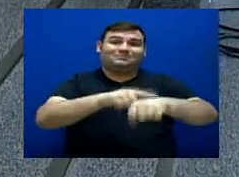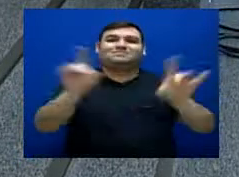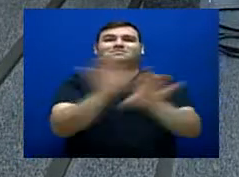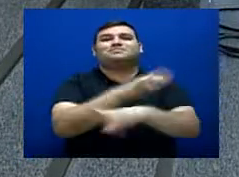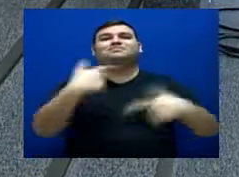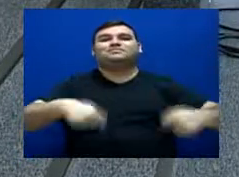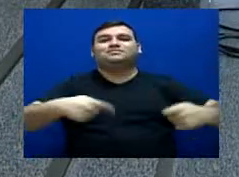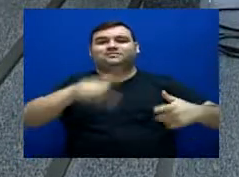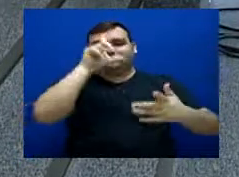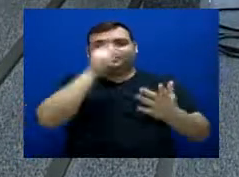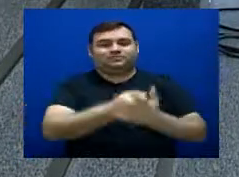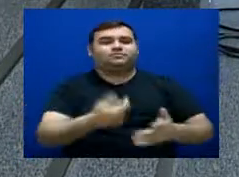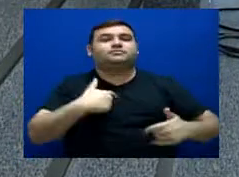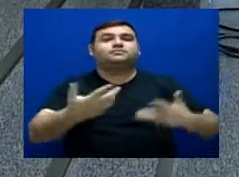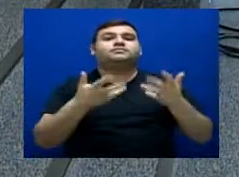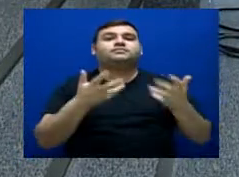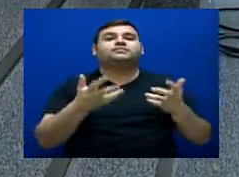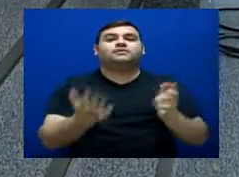em votação, vereador.